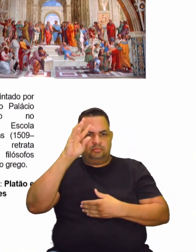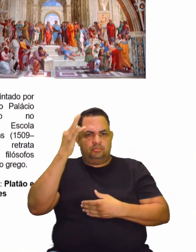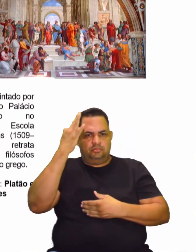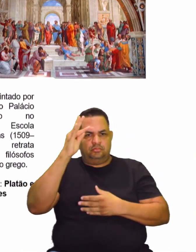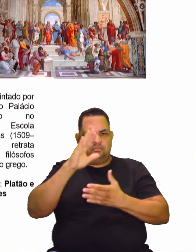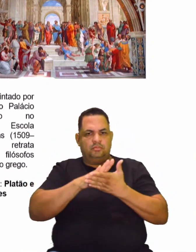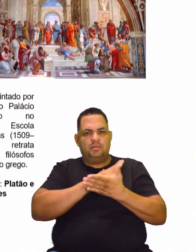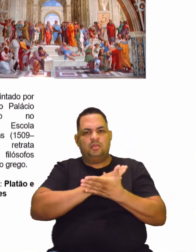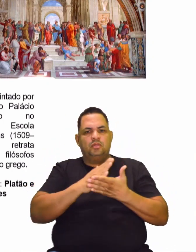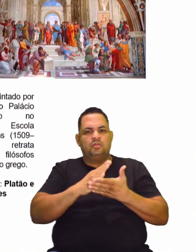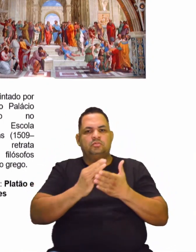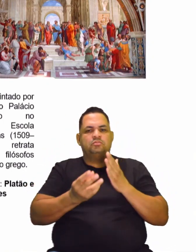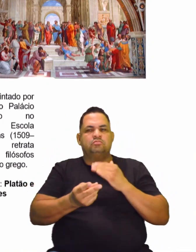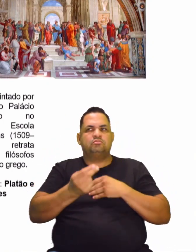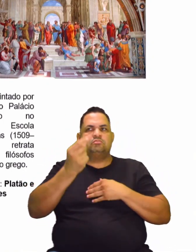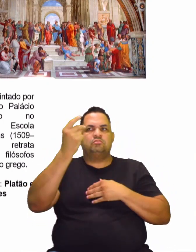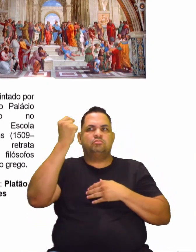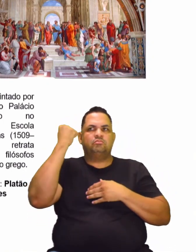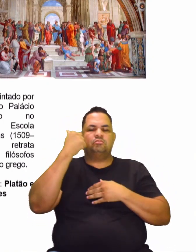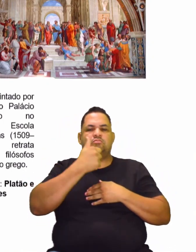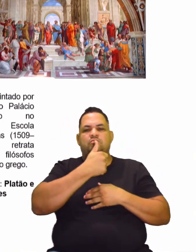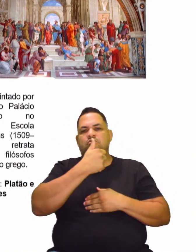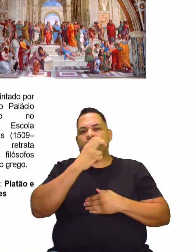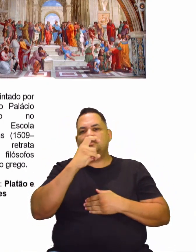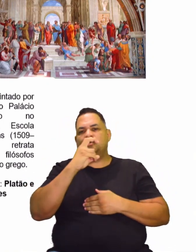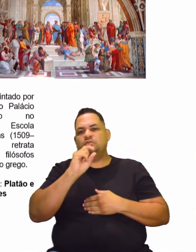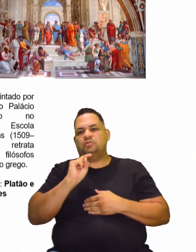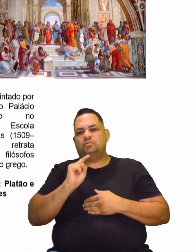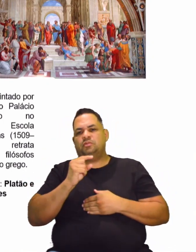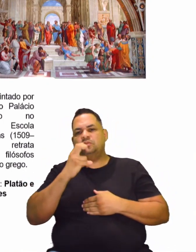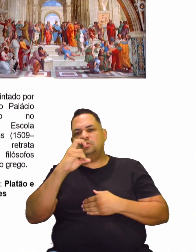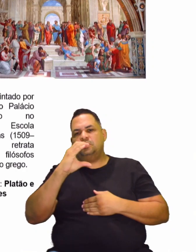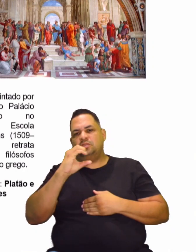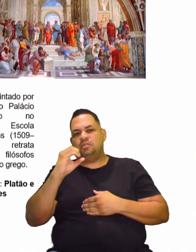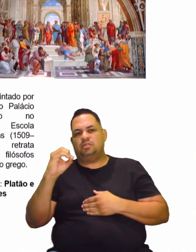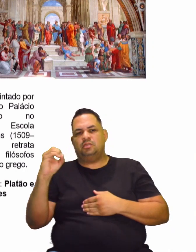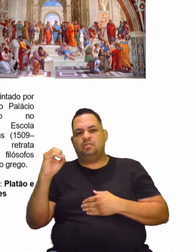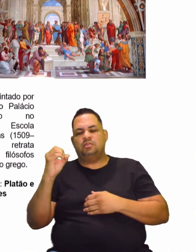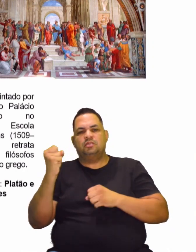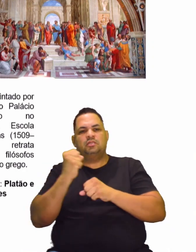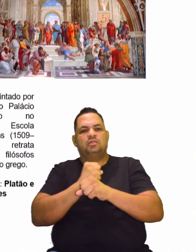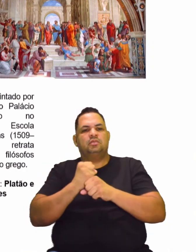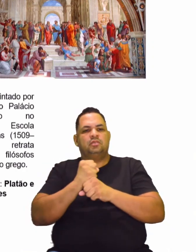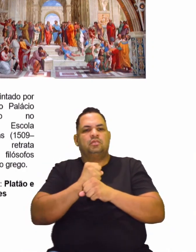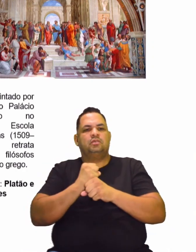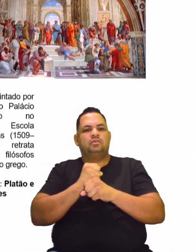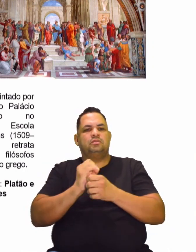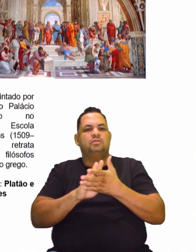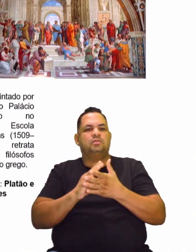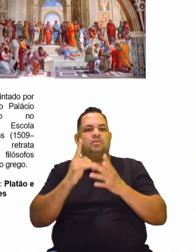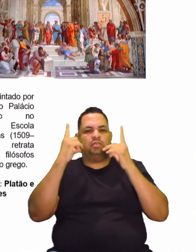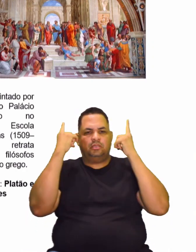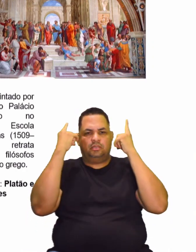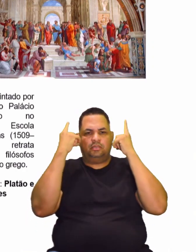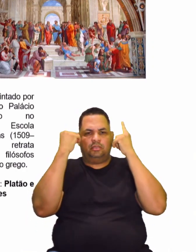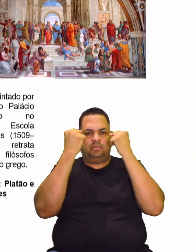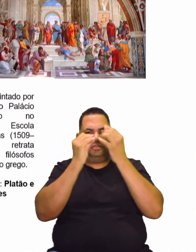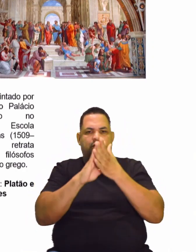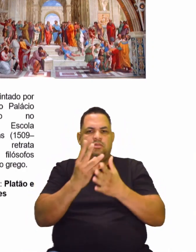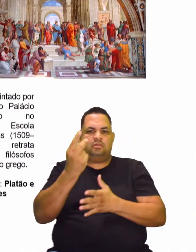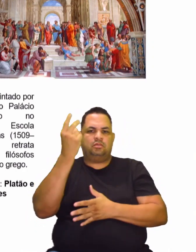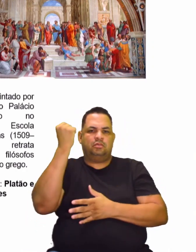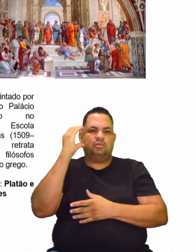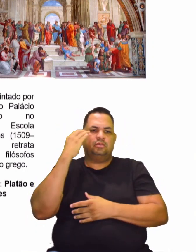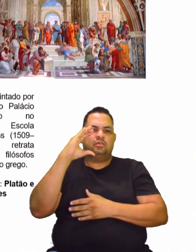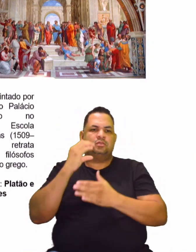teve início há mais de 2.500 anos, na Grécia Antiga, que essa ciência